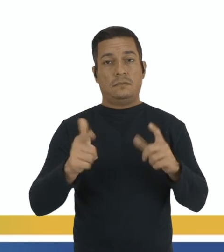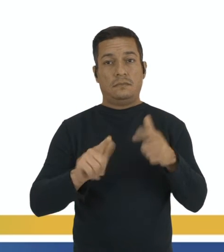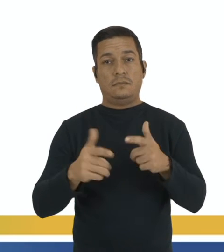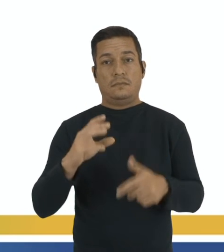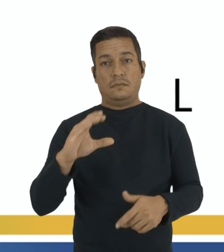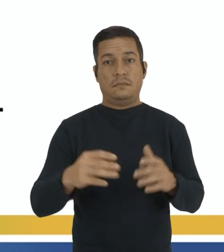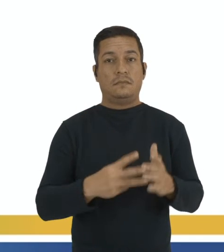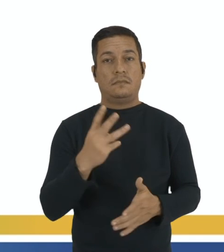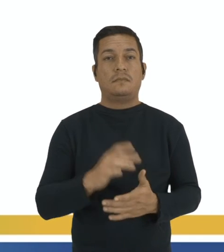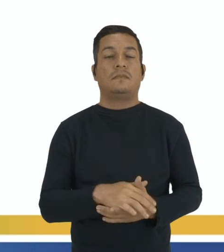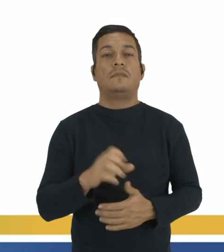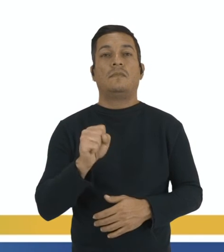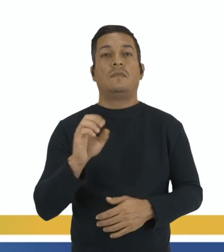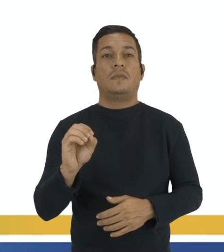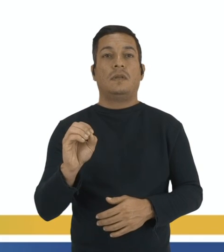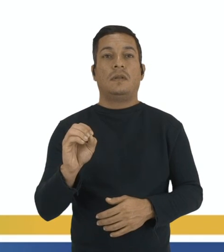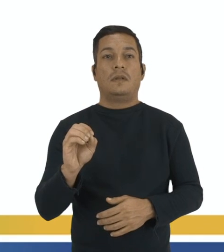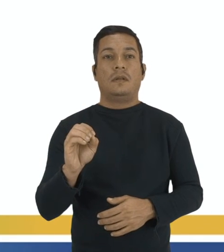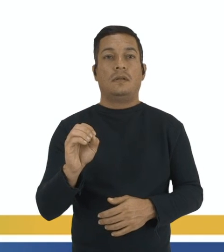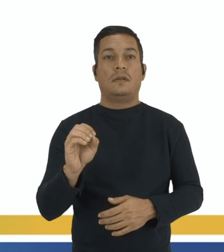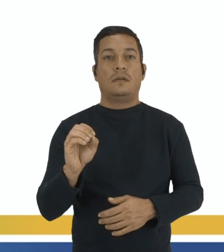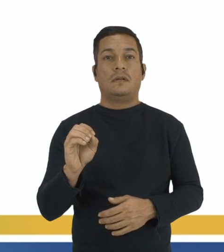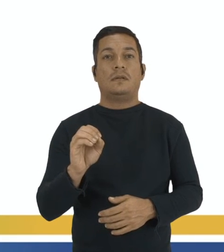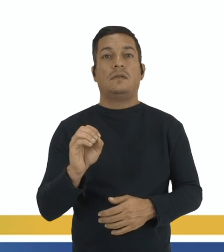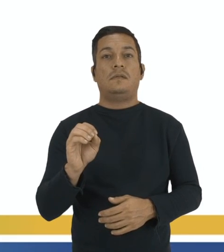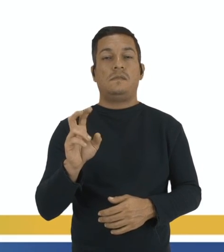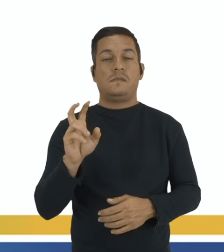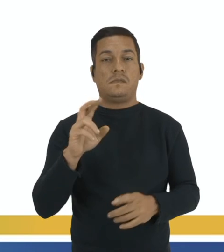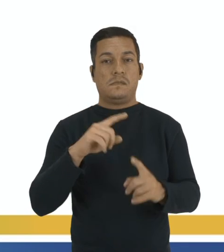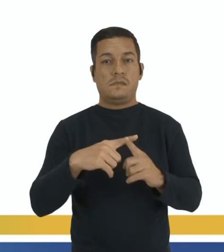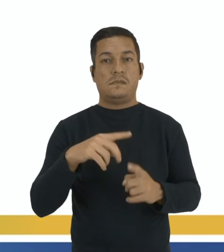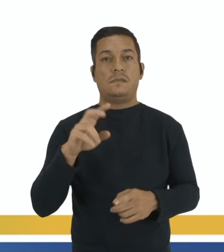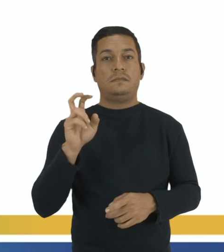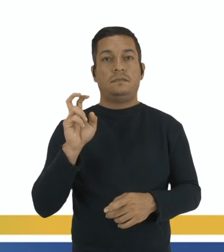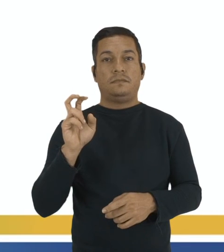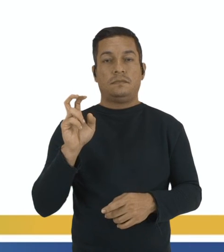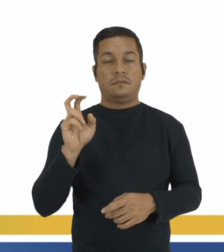ok? 80, pessoal, seria 50 mais